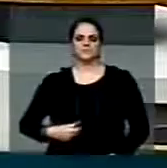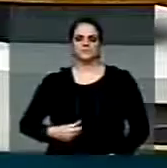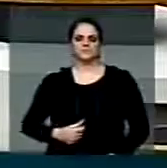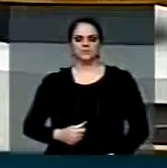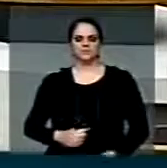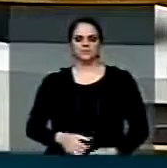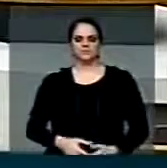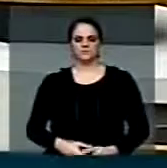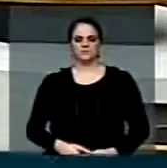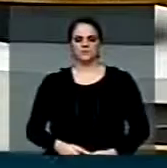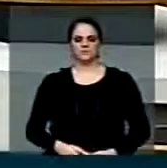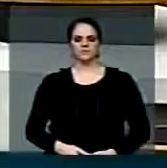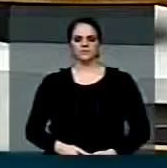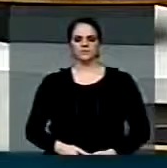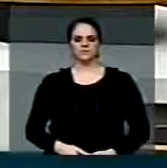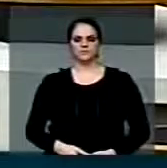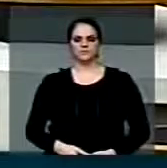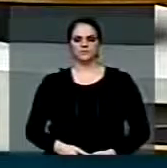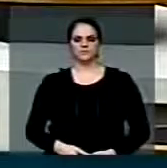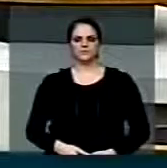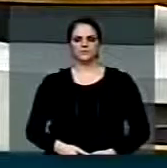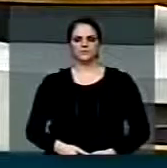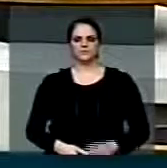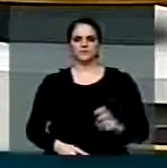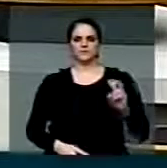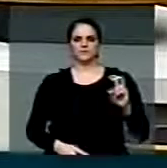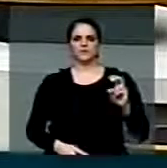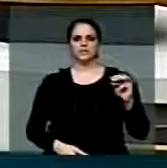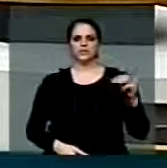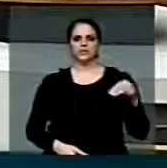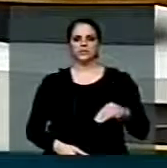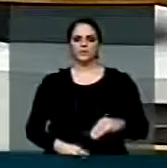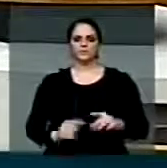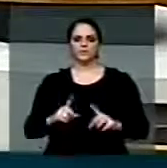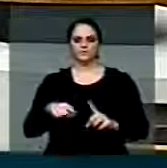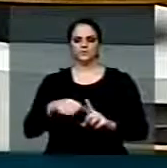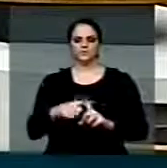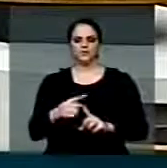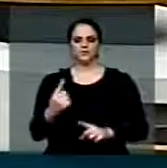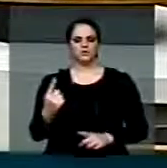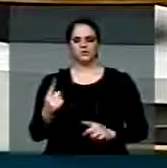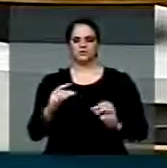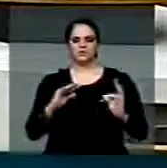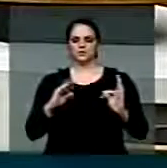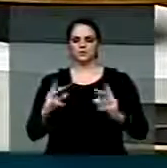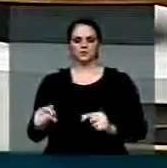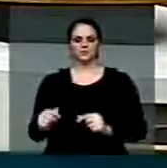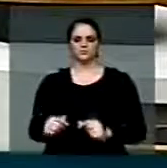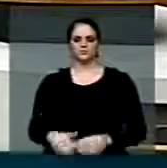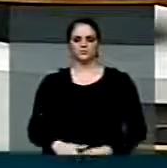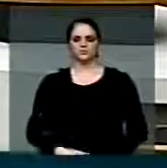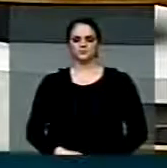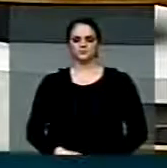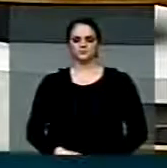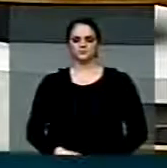Anselmo, nós vamos manter a conduta de 5 mais 1 para todos, mas não mais do que isso.